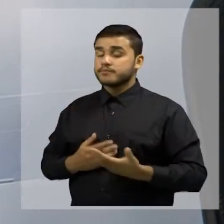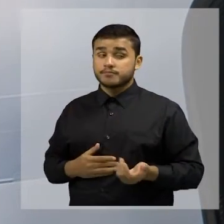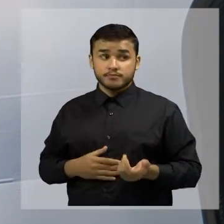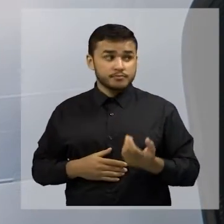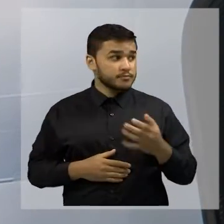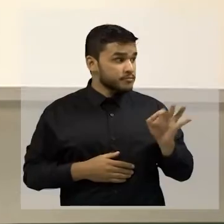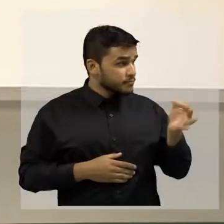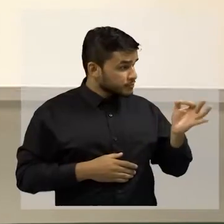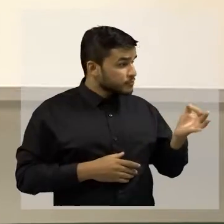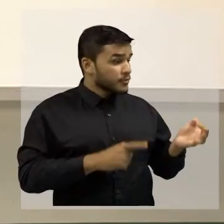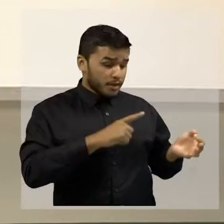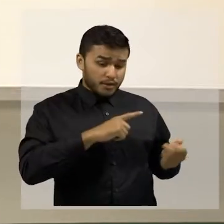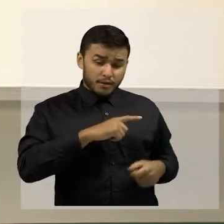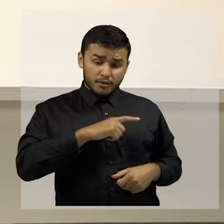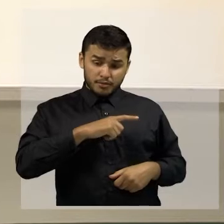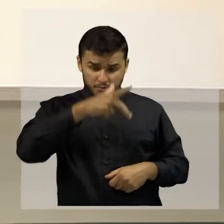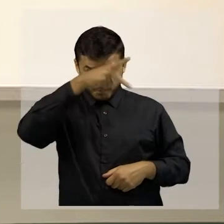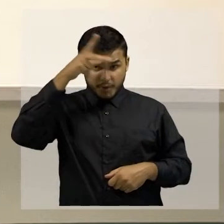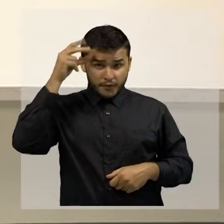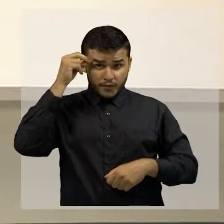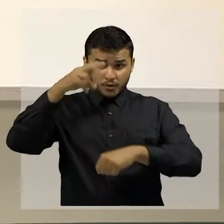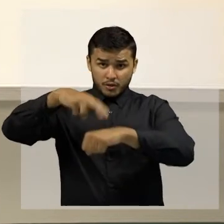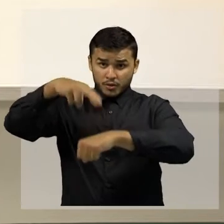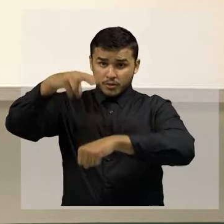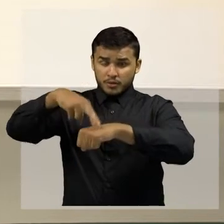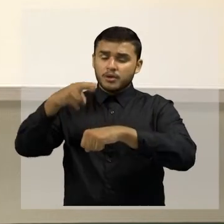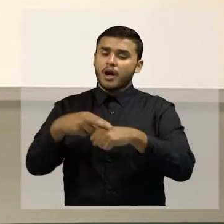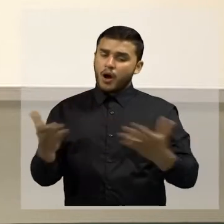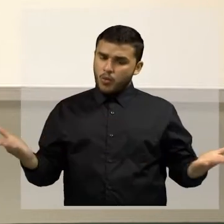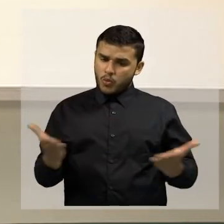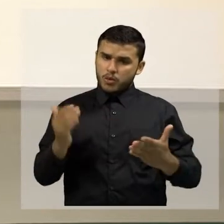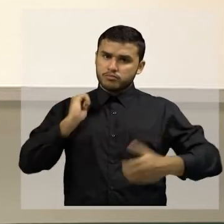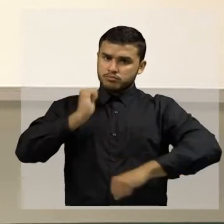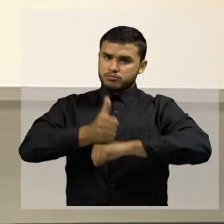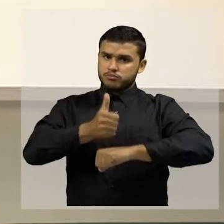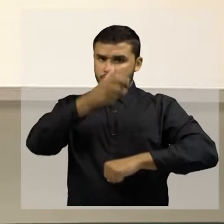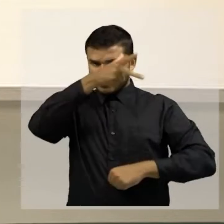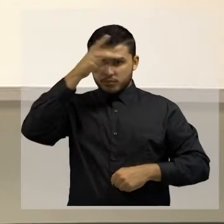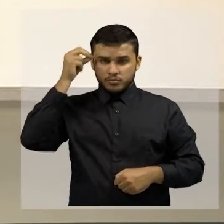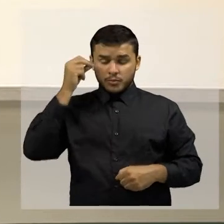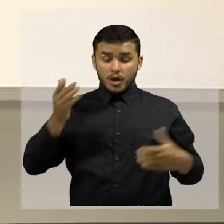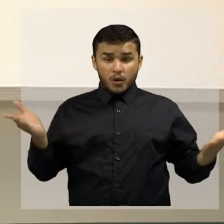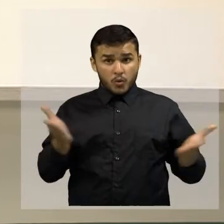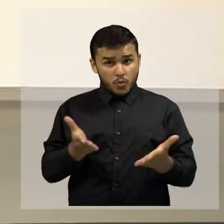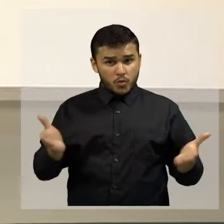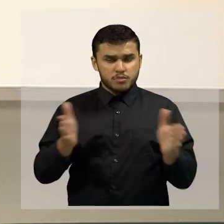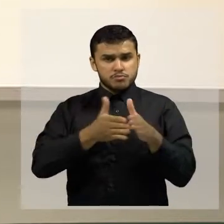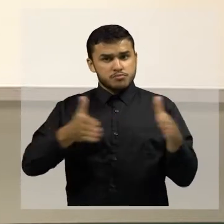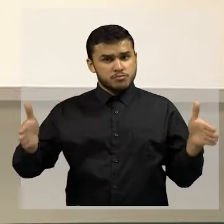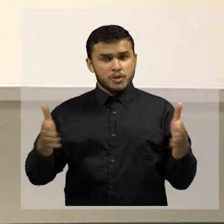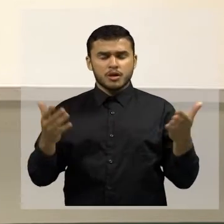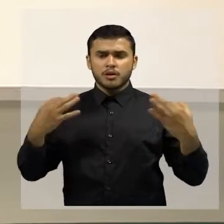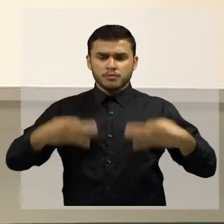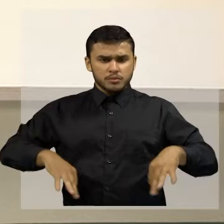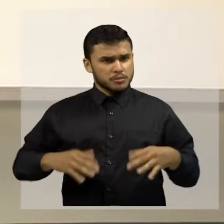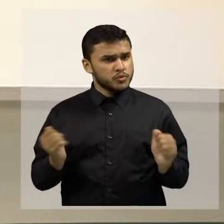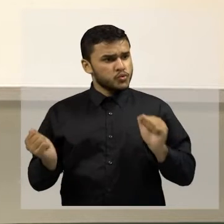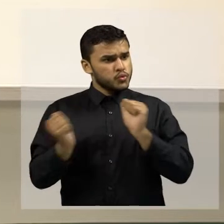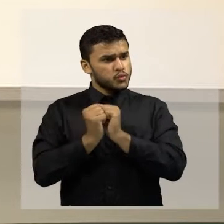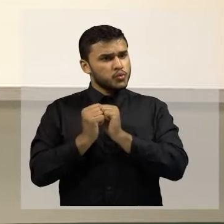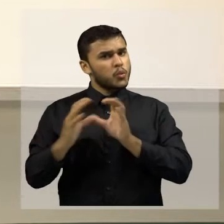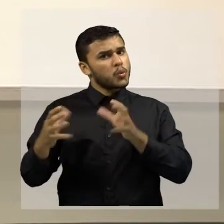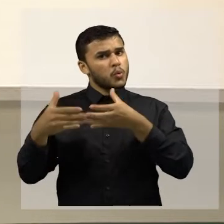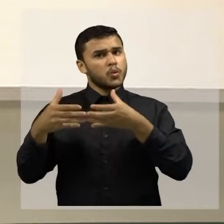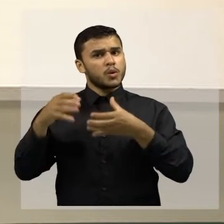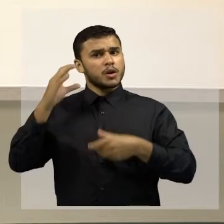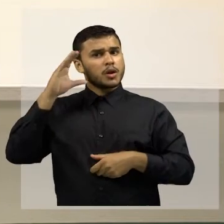próprio prefeito Roberto Cláudio, que está no exercício do mandato de prefeito de Fortaleza, que faz parte também do